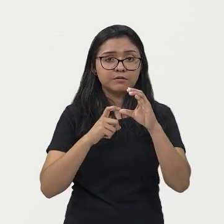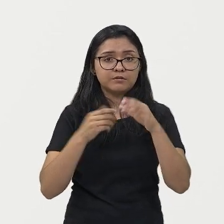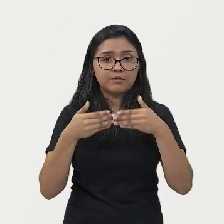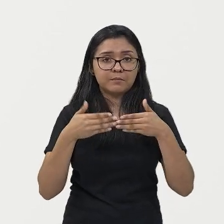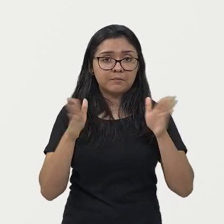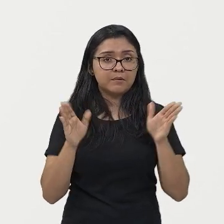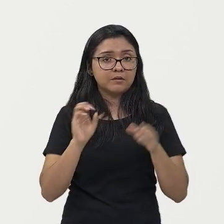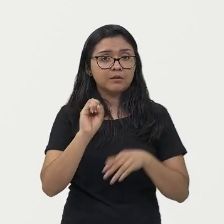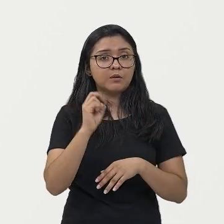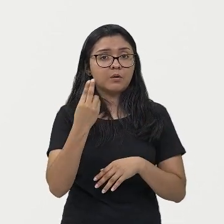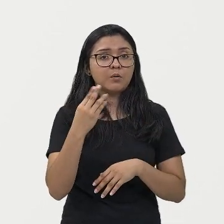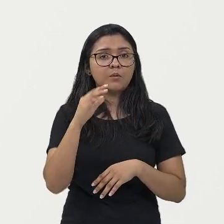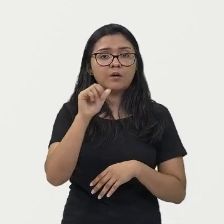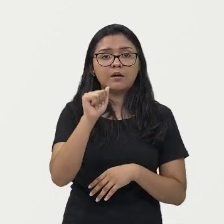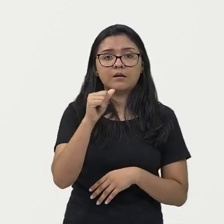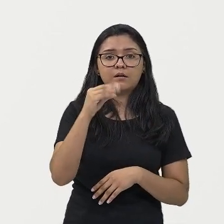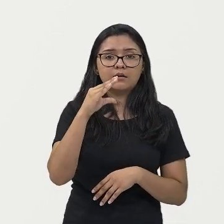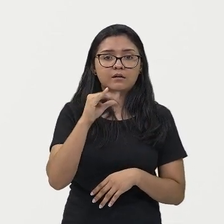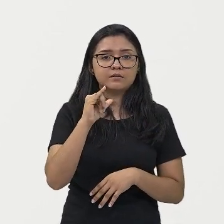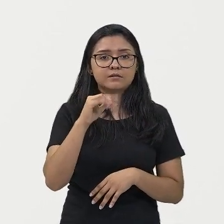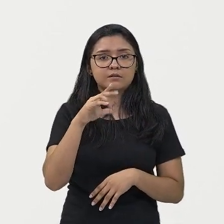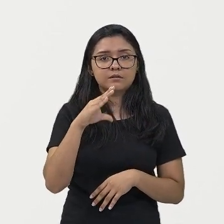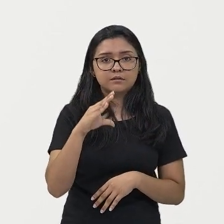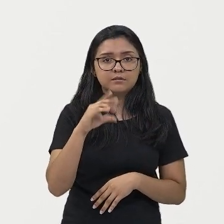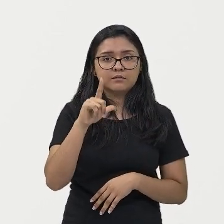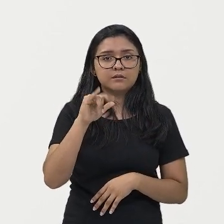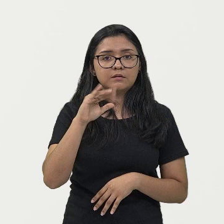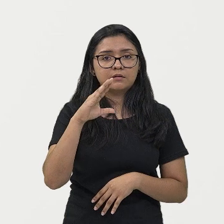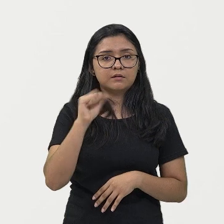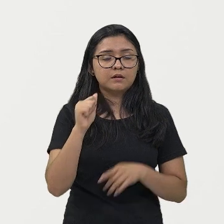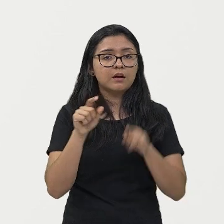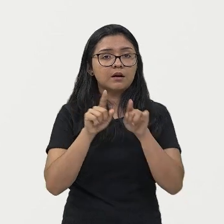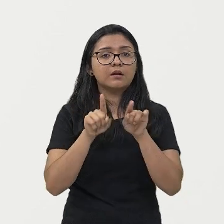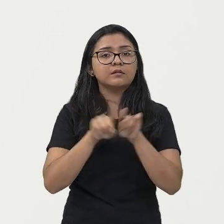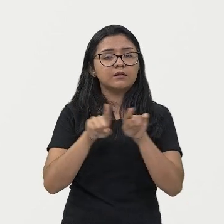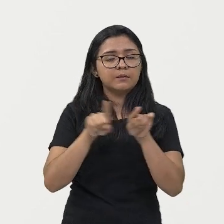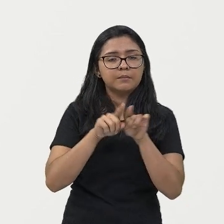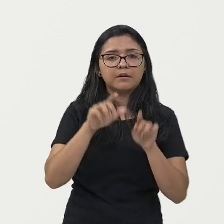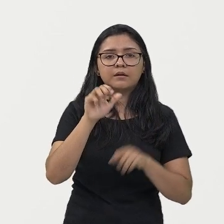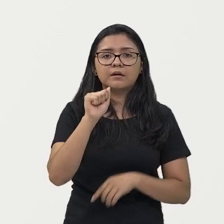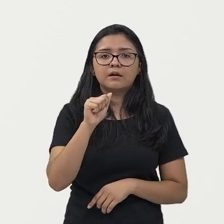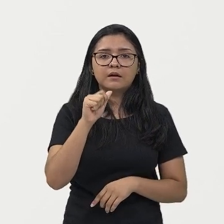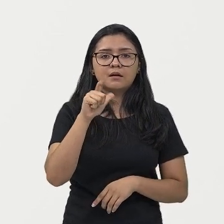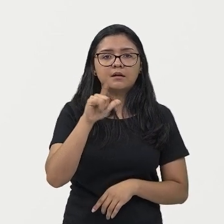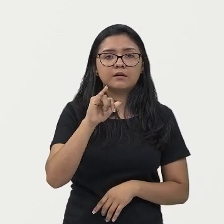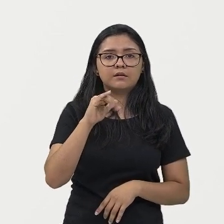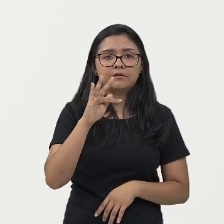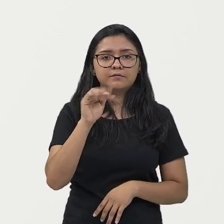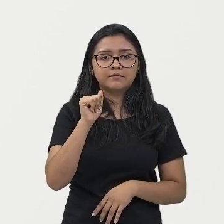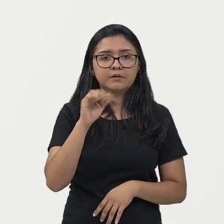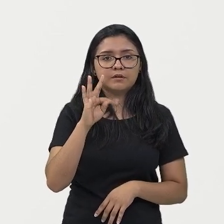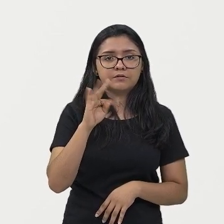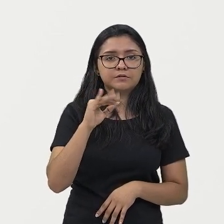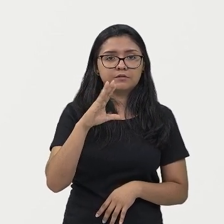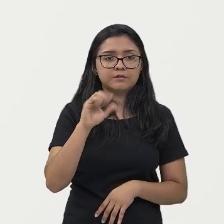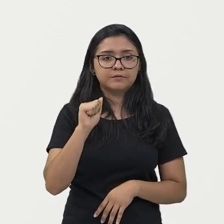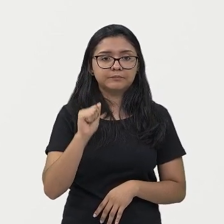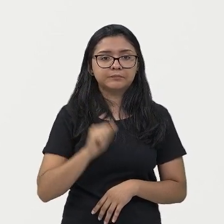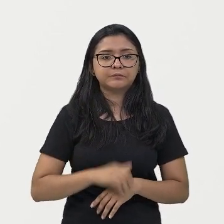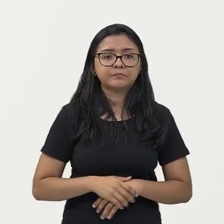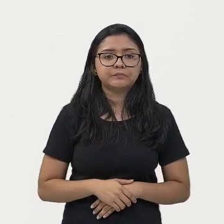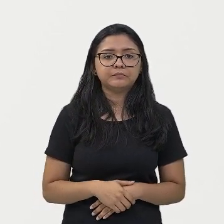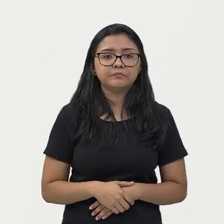pode ser acíclica ou alifática. Então, a gente pode aqui, ó,